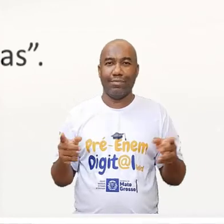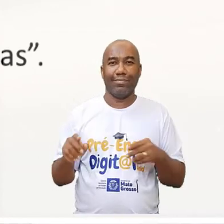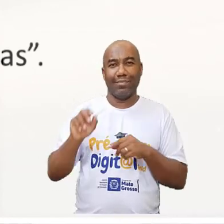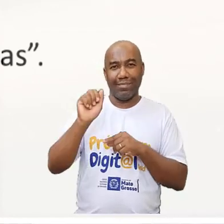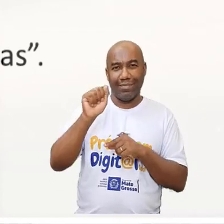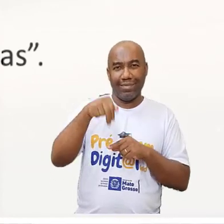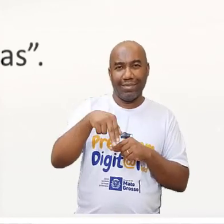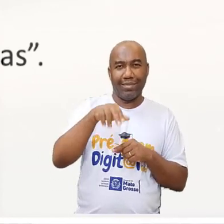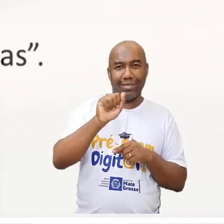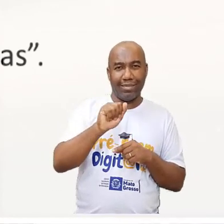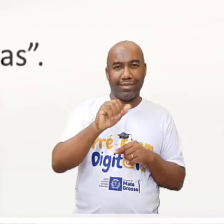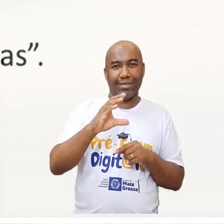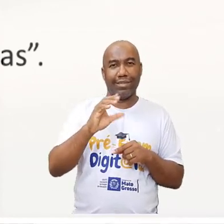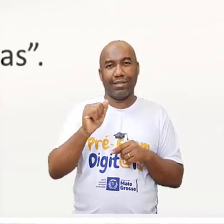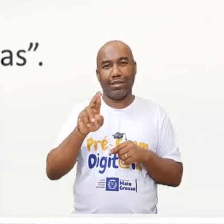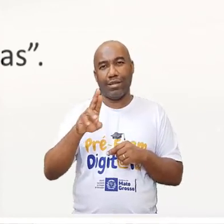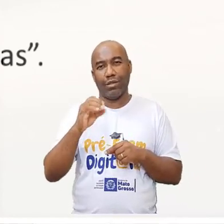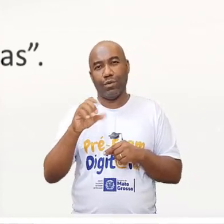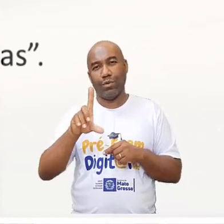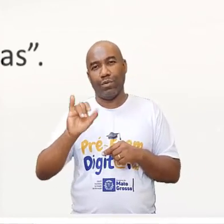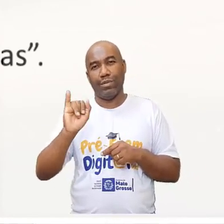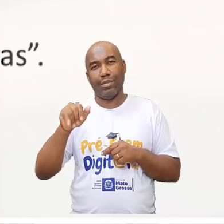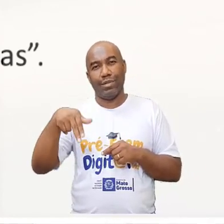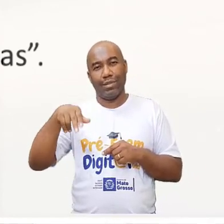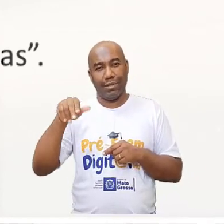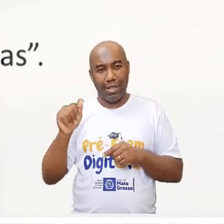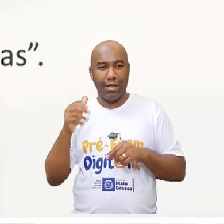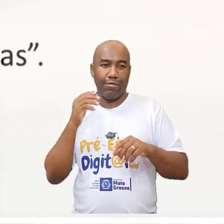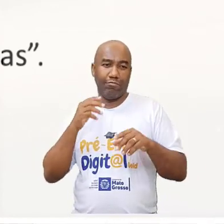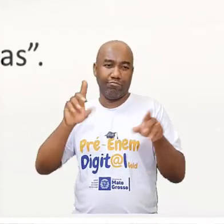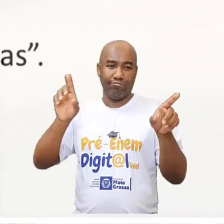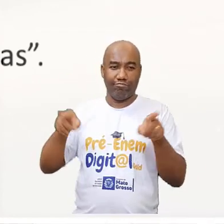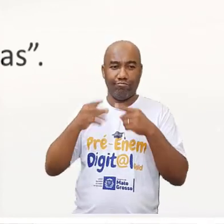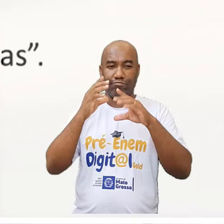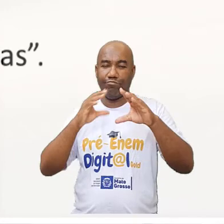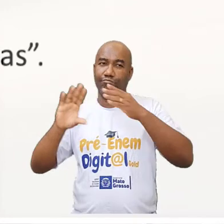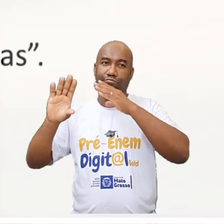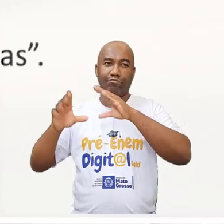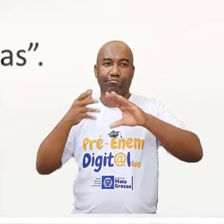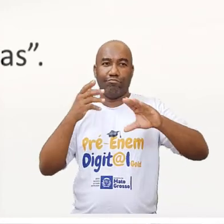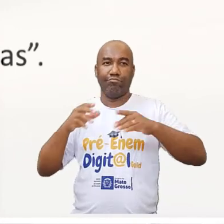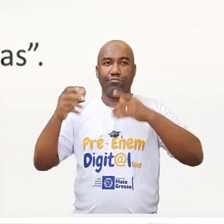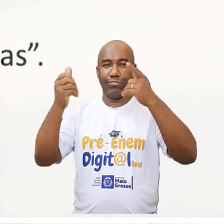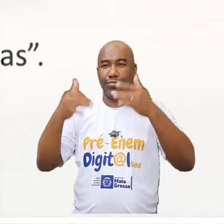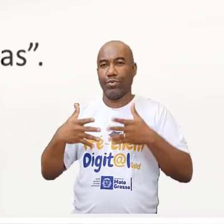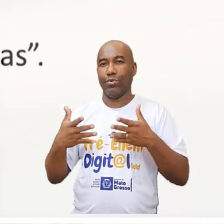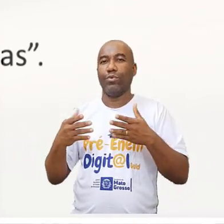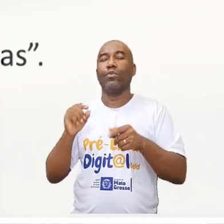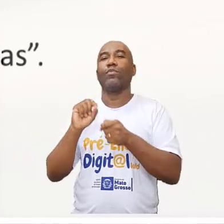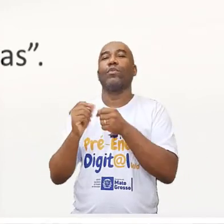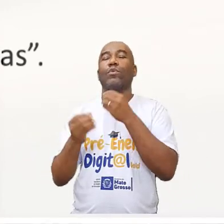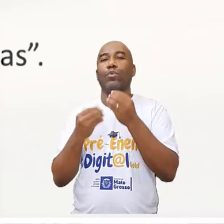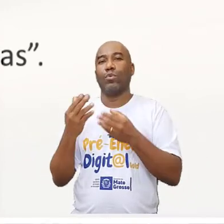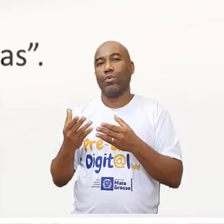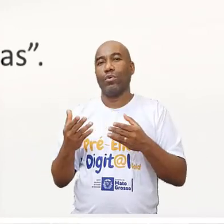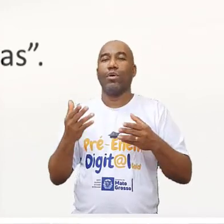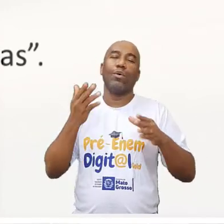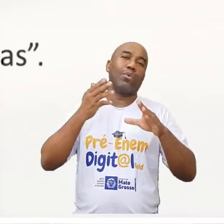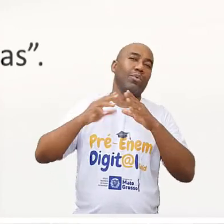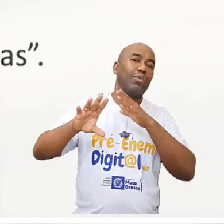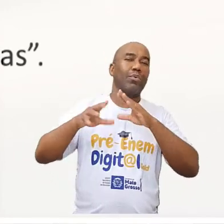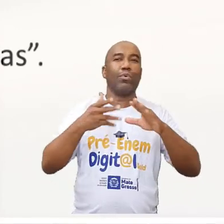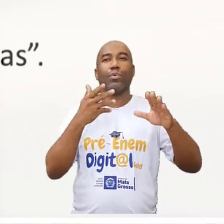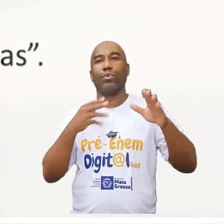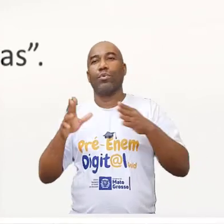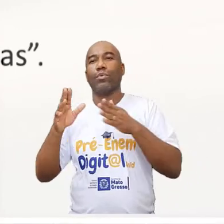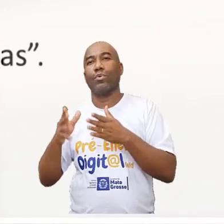Quem de Nós Dois, e ela diz, a música diz: e quando eu falo que já nem quero, a